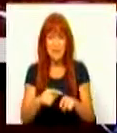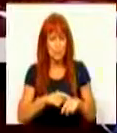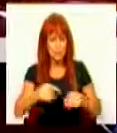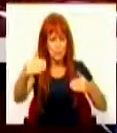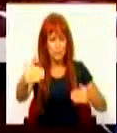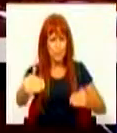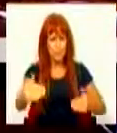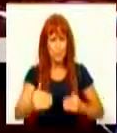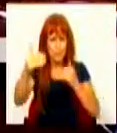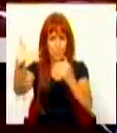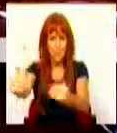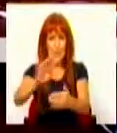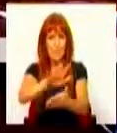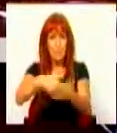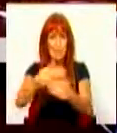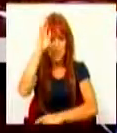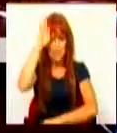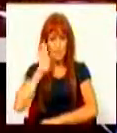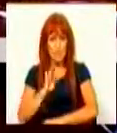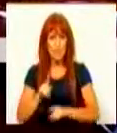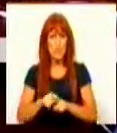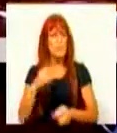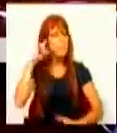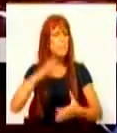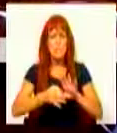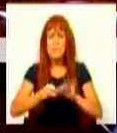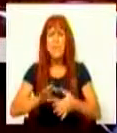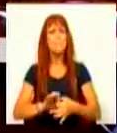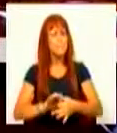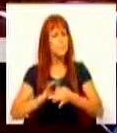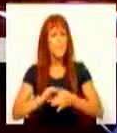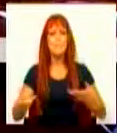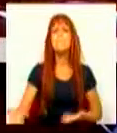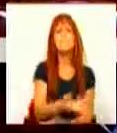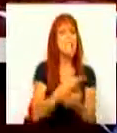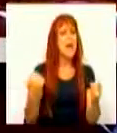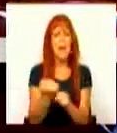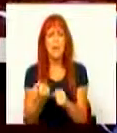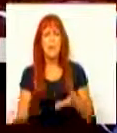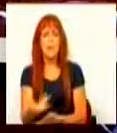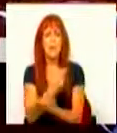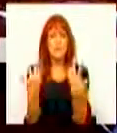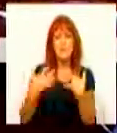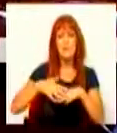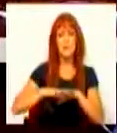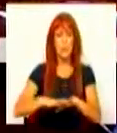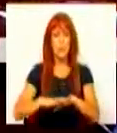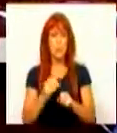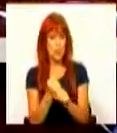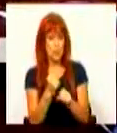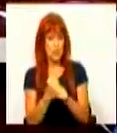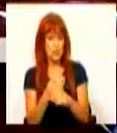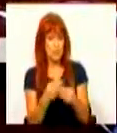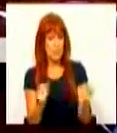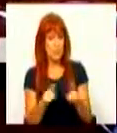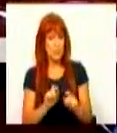de planeamento militar e com o raciocínio de coerência, interoperabilidade e integração no emprego dos meios